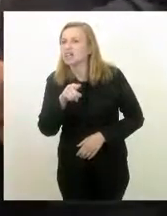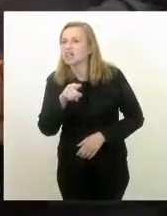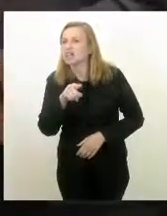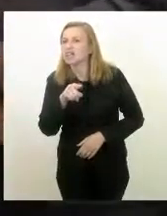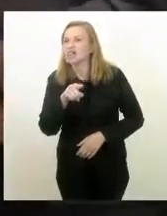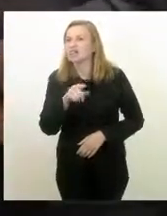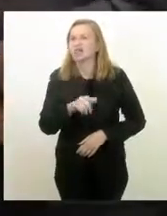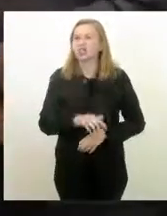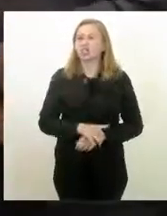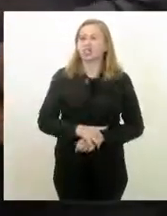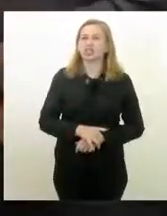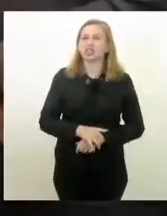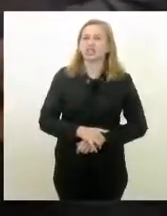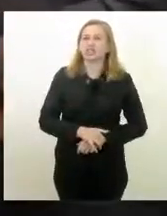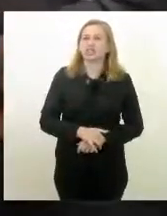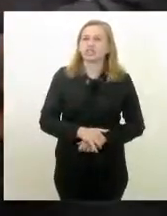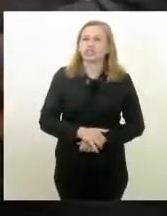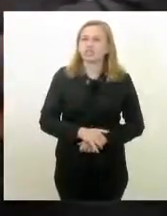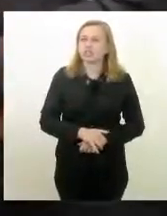vem aqui, Bruno.